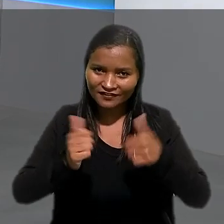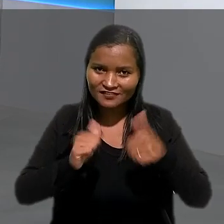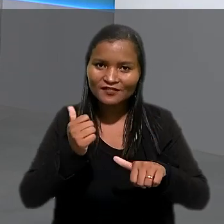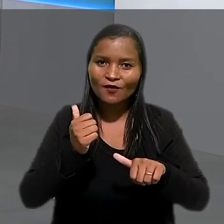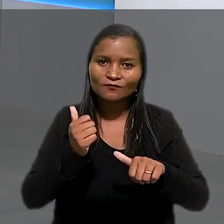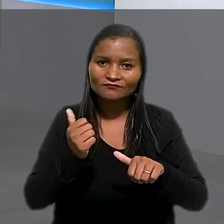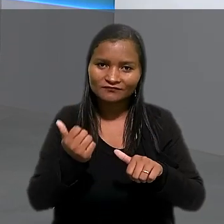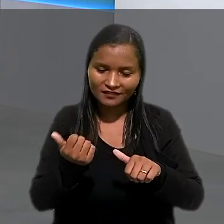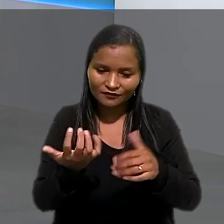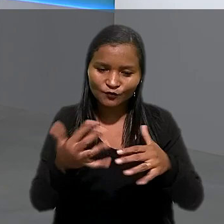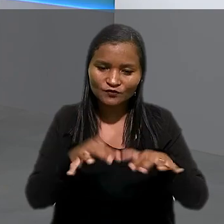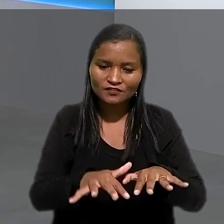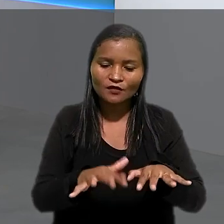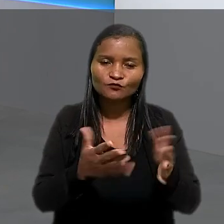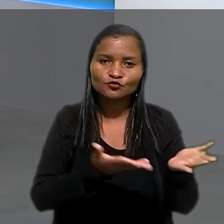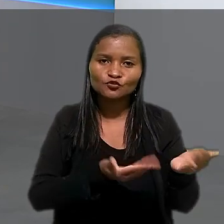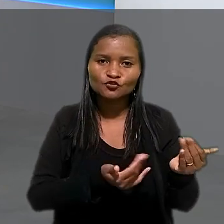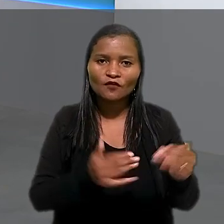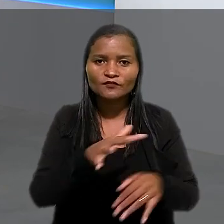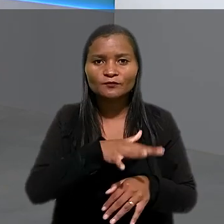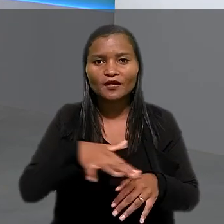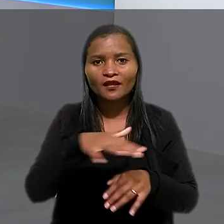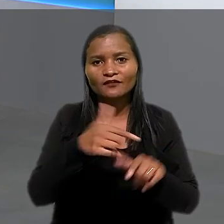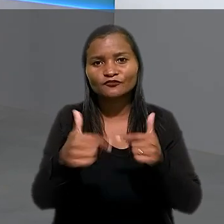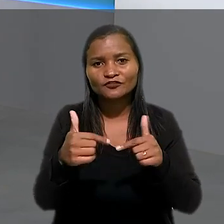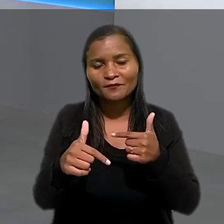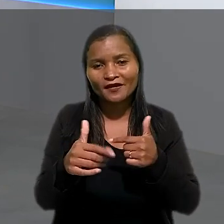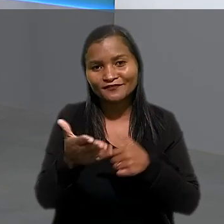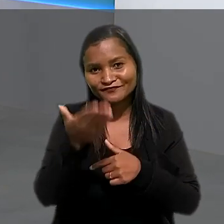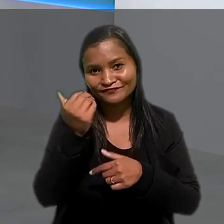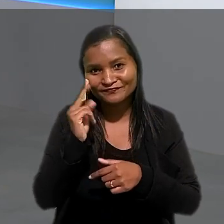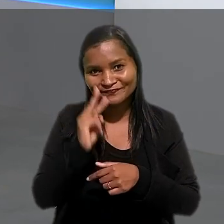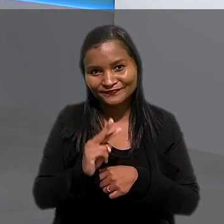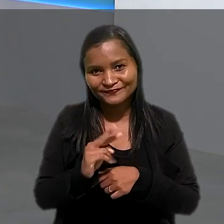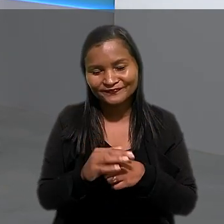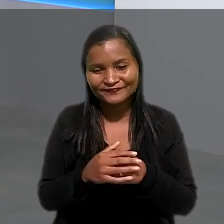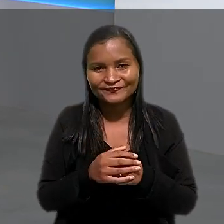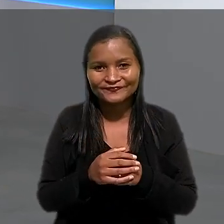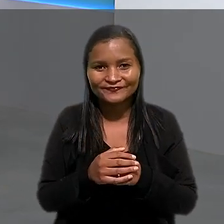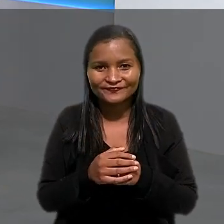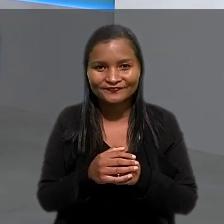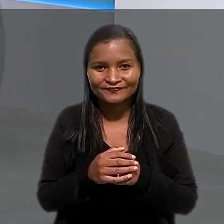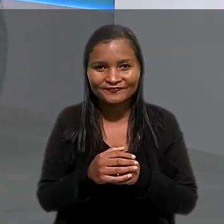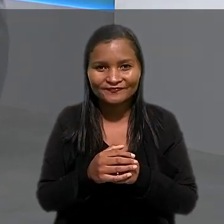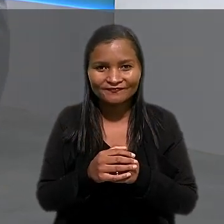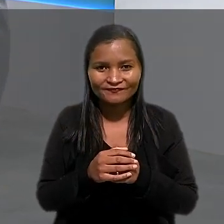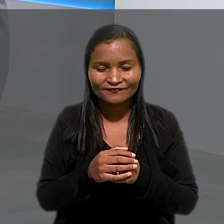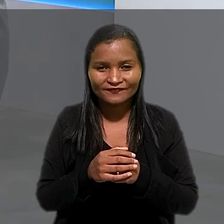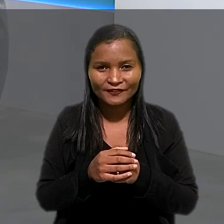de qualificação e inserção de jovens no mercado de trabalho. Vamos acompanhar.